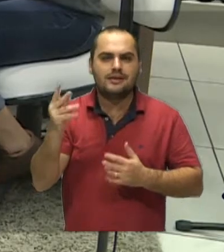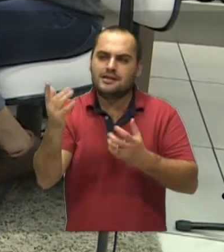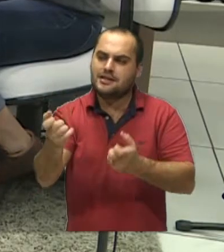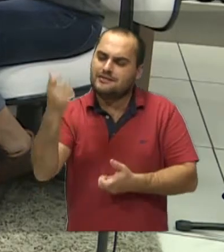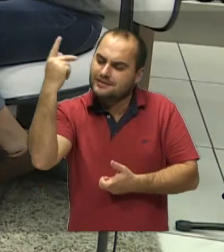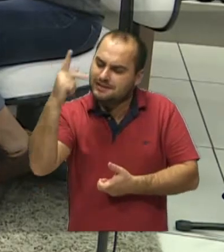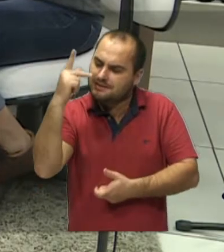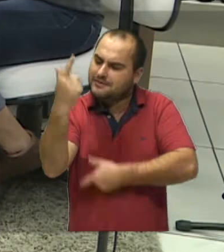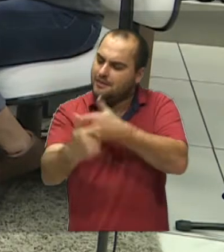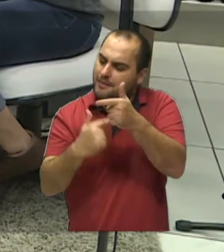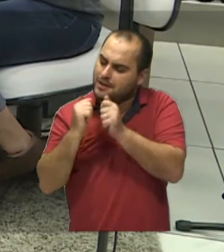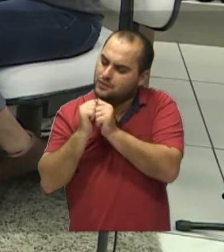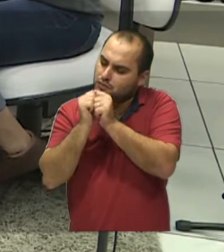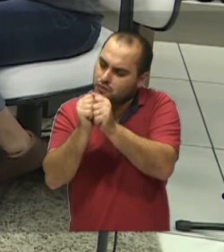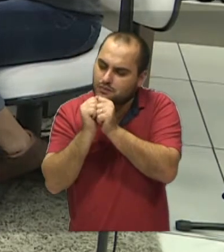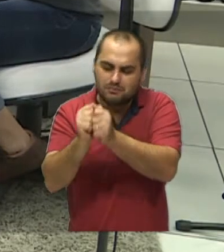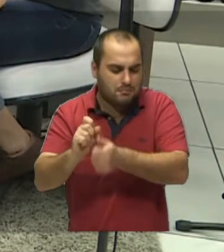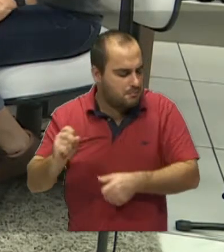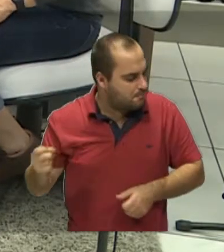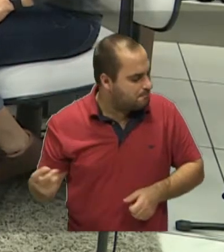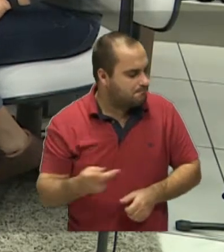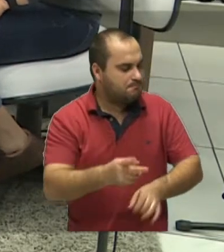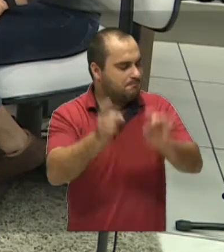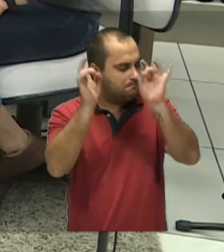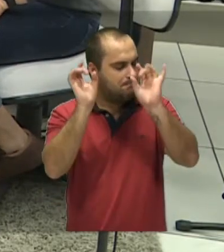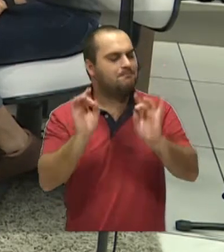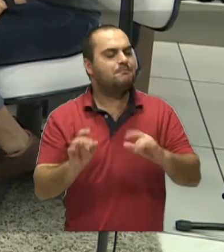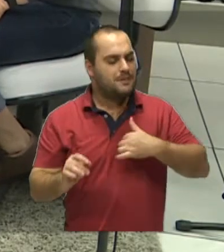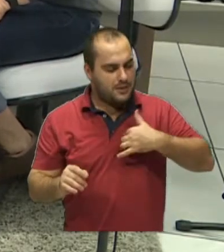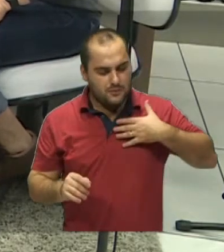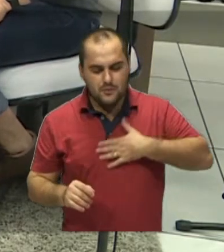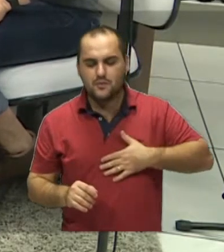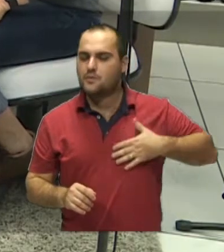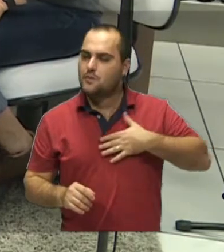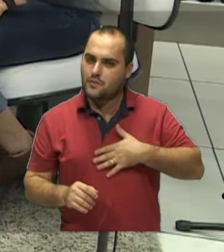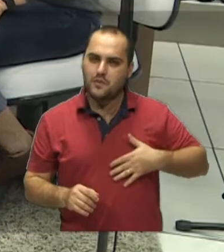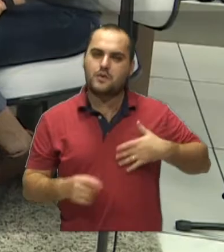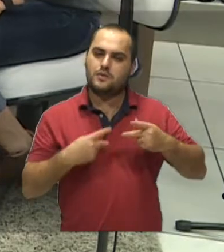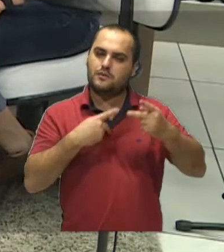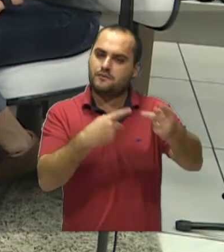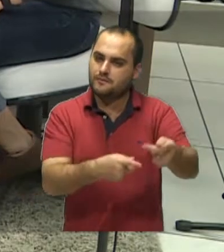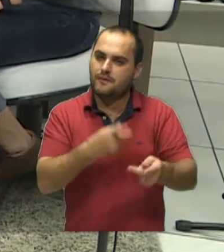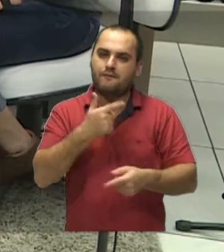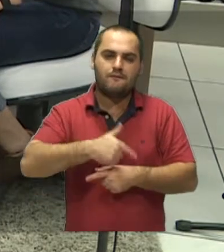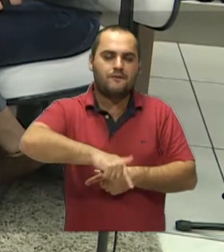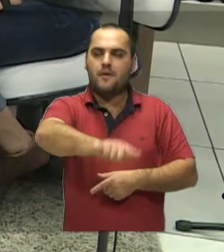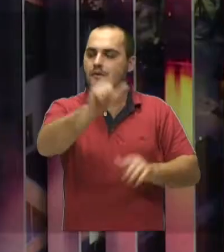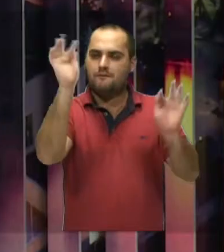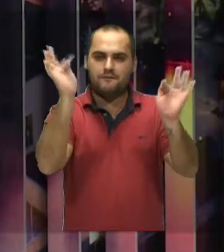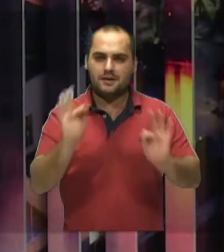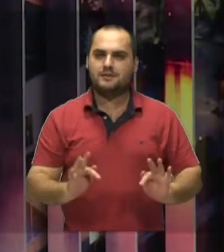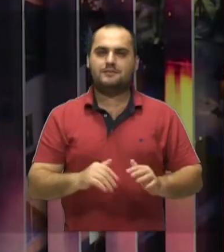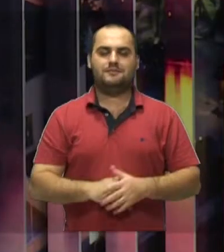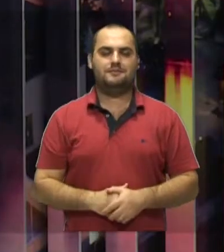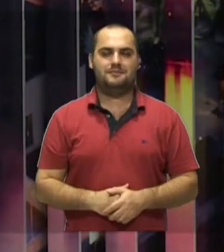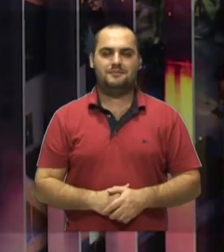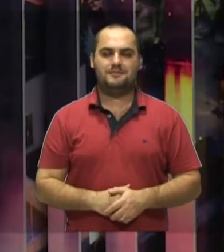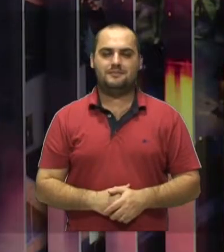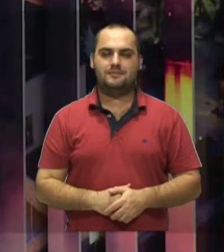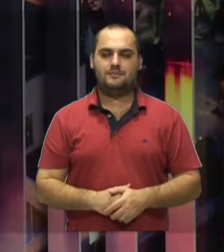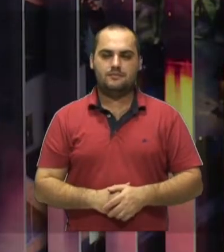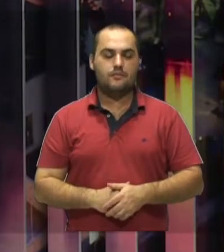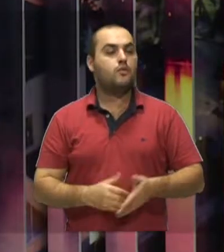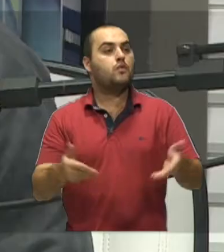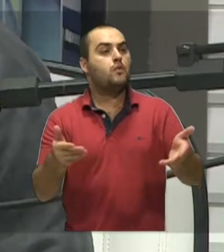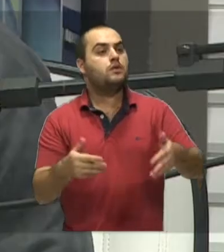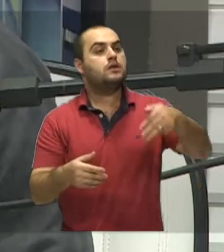trabalho dela. É uma oportunidade muito bacana. Eu gosto muito de receber os convites e vou com maior alegria, com maior prazer. Giana, hoje na música popular